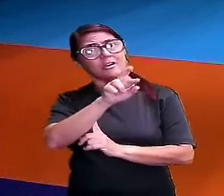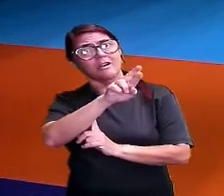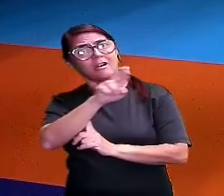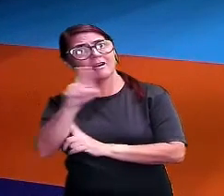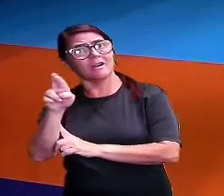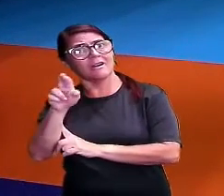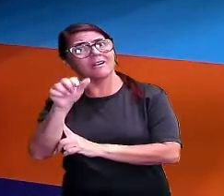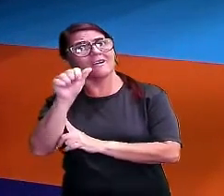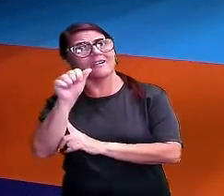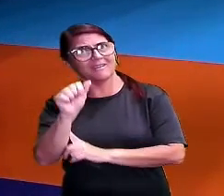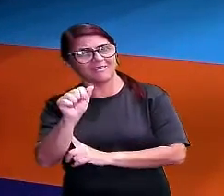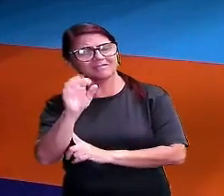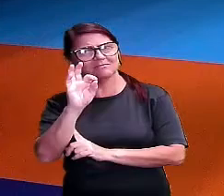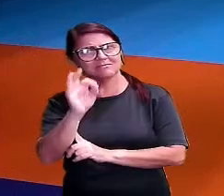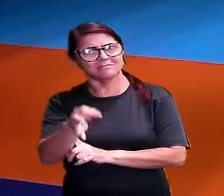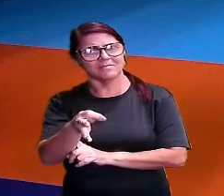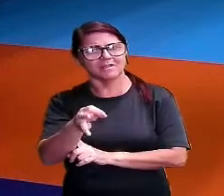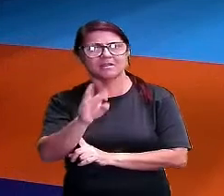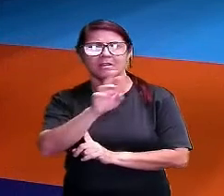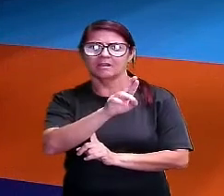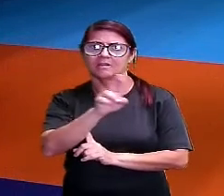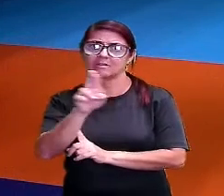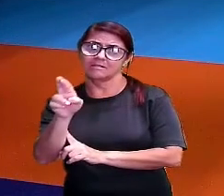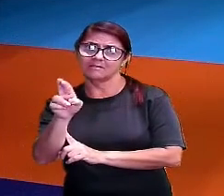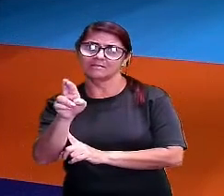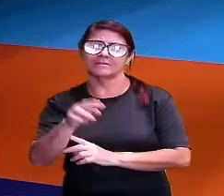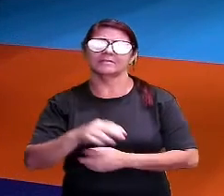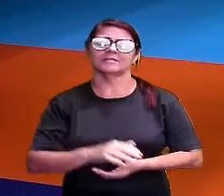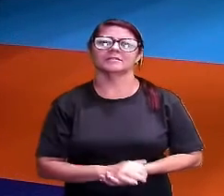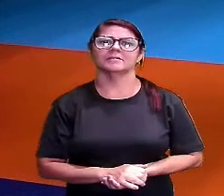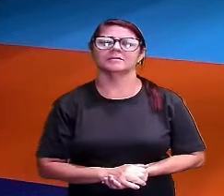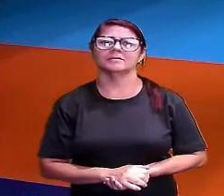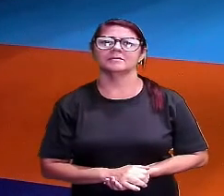ó, temos que colocar o RR.